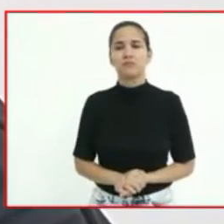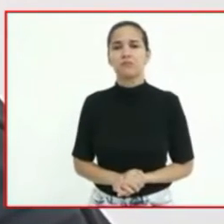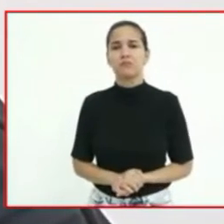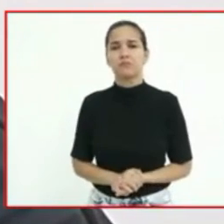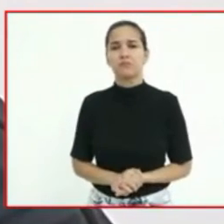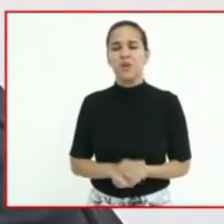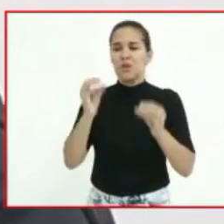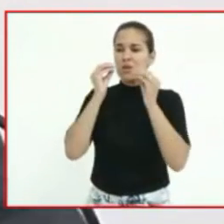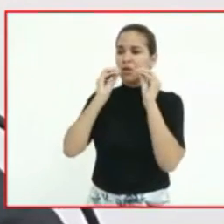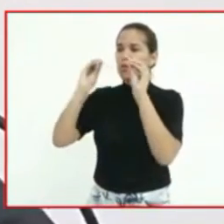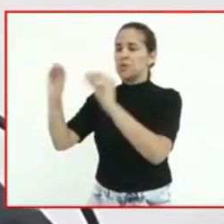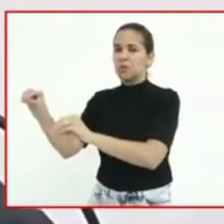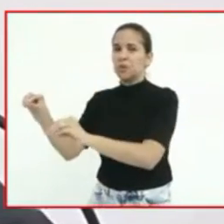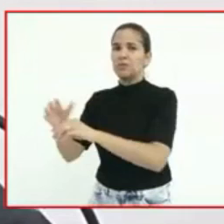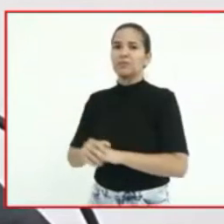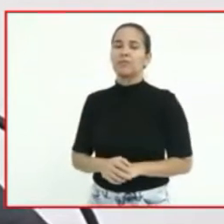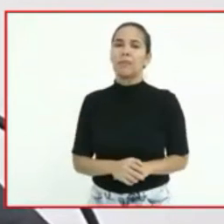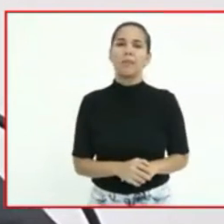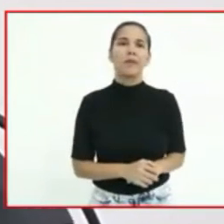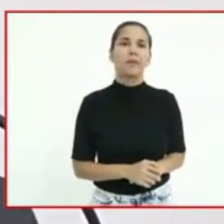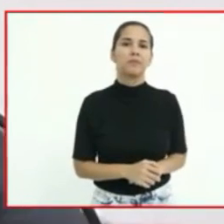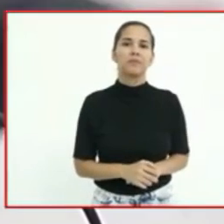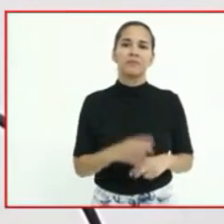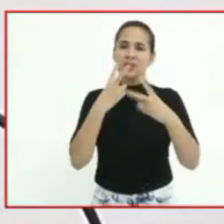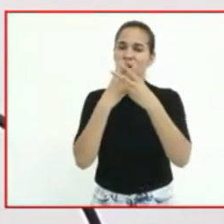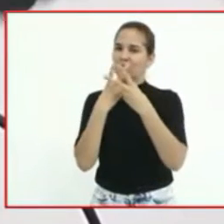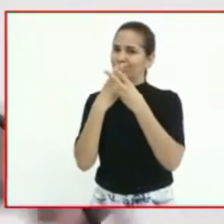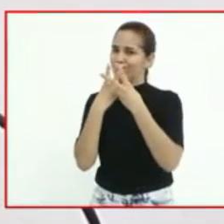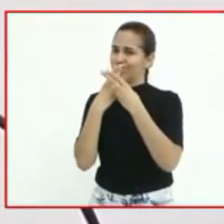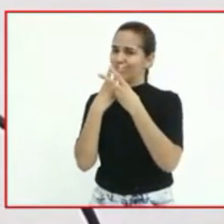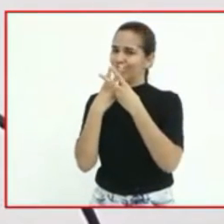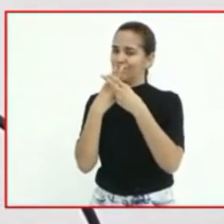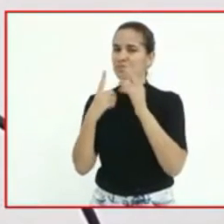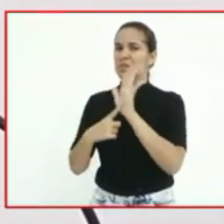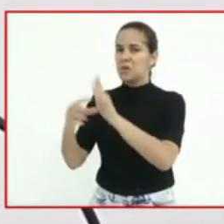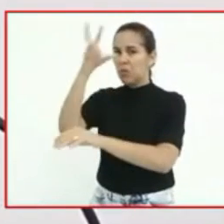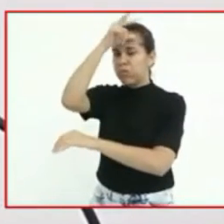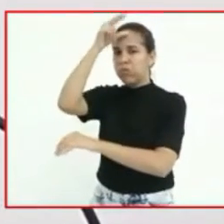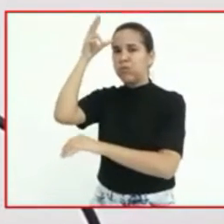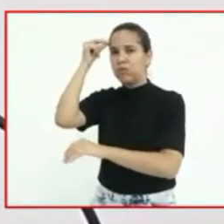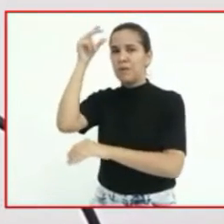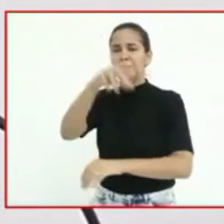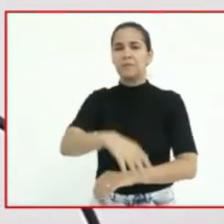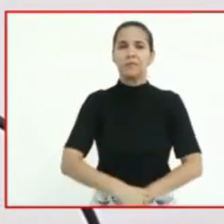Ele leva a conversa. Se ele perceber uma conversa, ele leva para o prefeito que está querendo caçar ele.